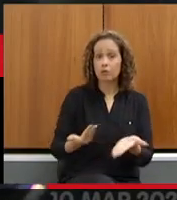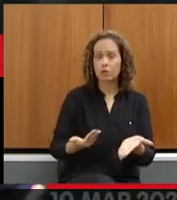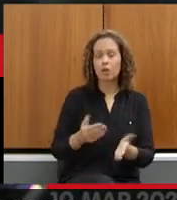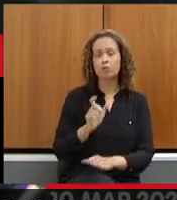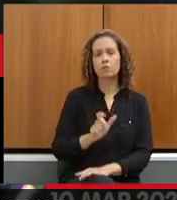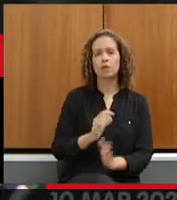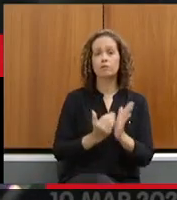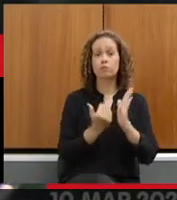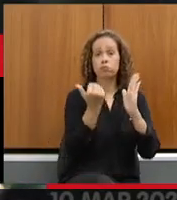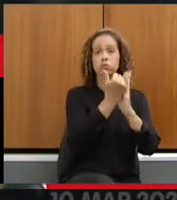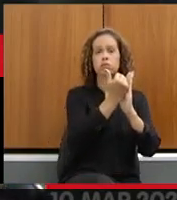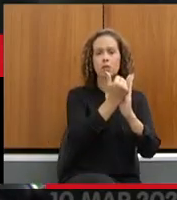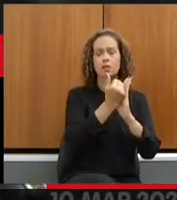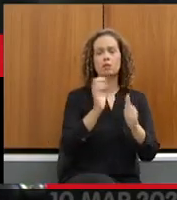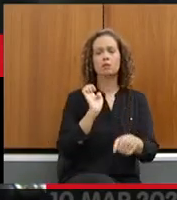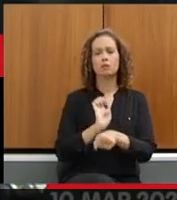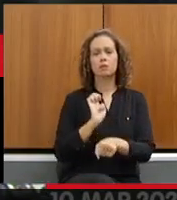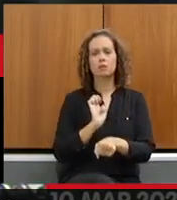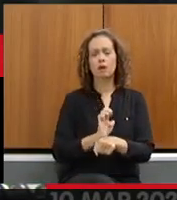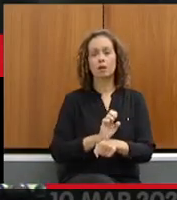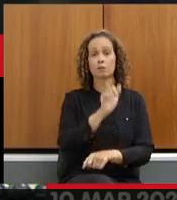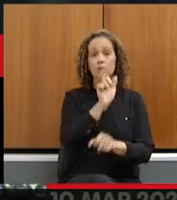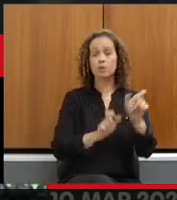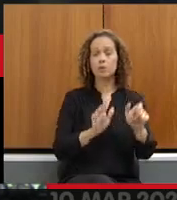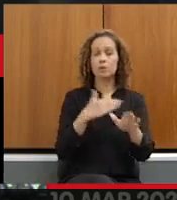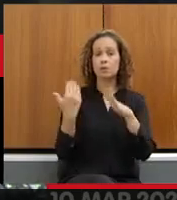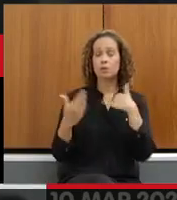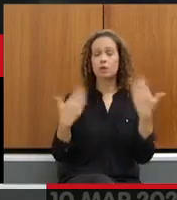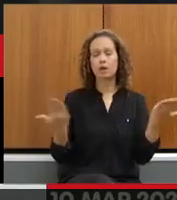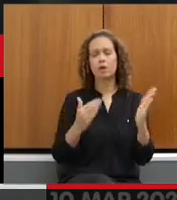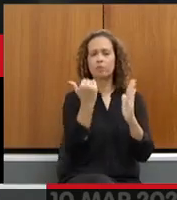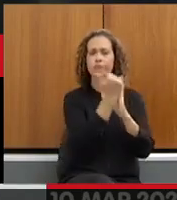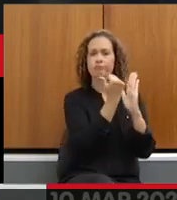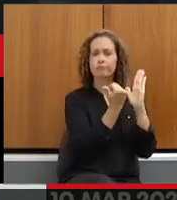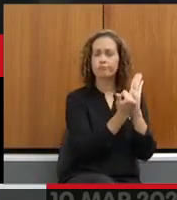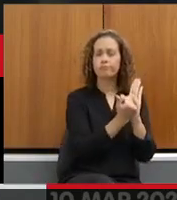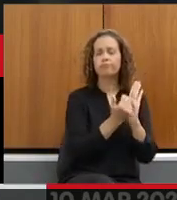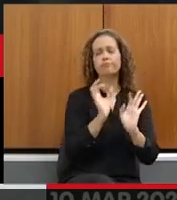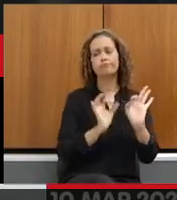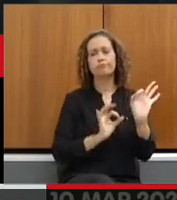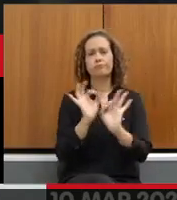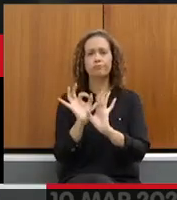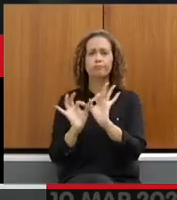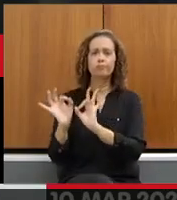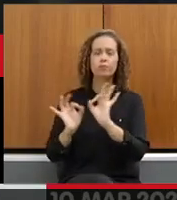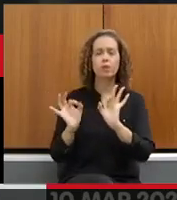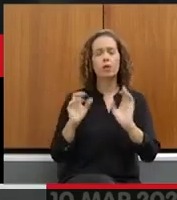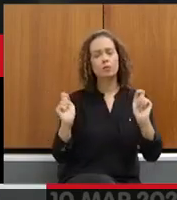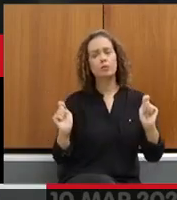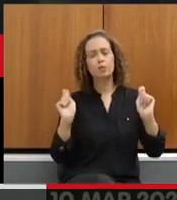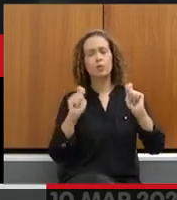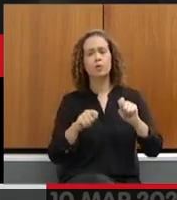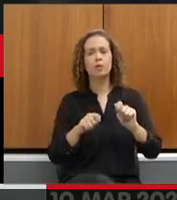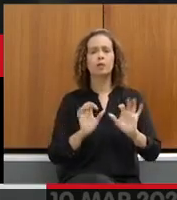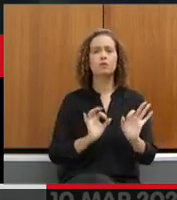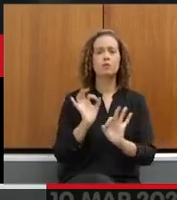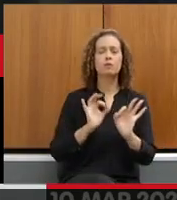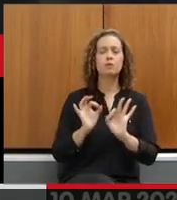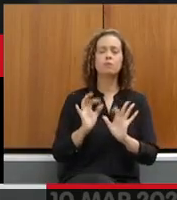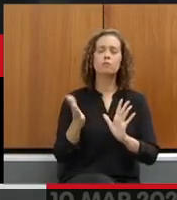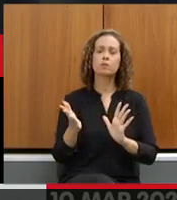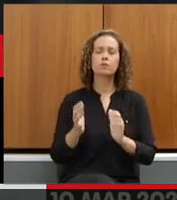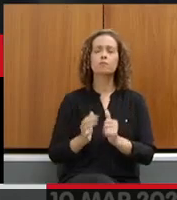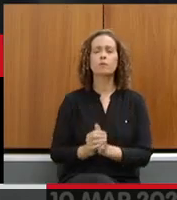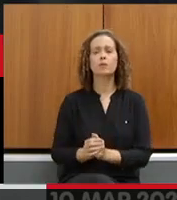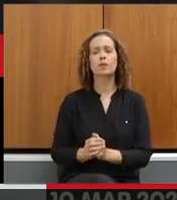o estado que houve a queda então e agora nós estamos com a tendência de platô podendo ter uma nova inflexão